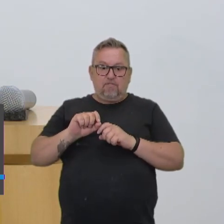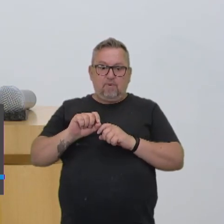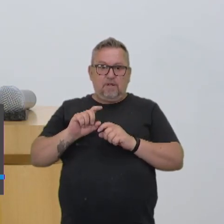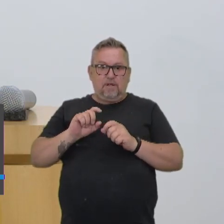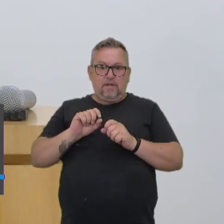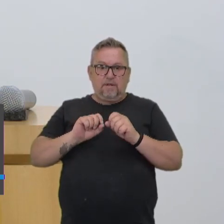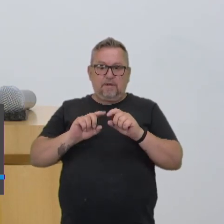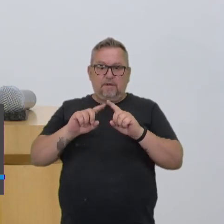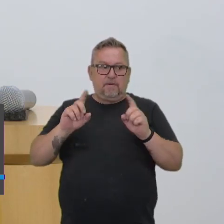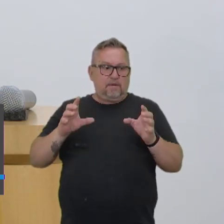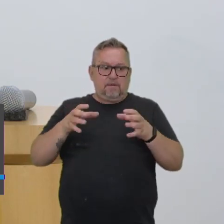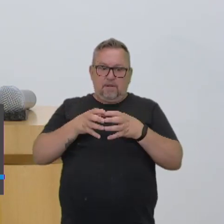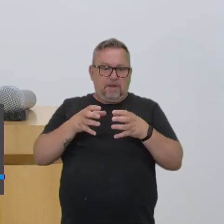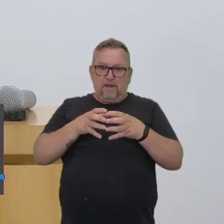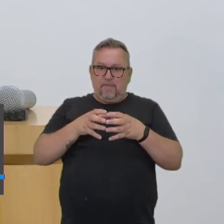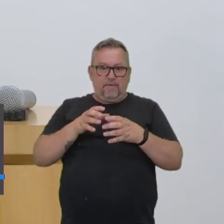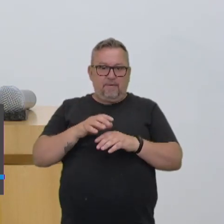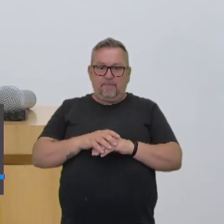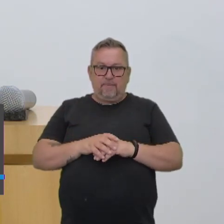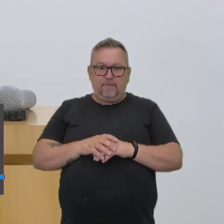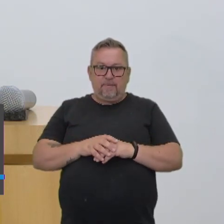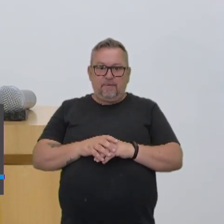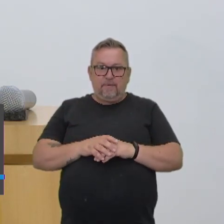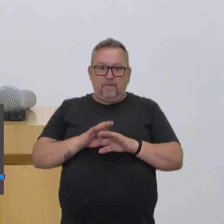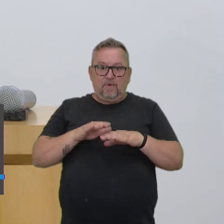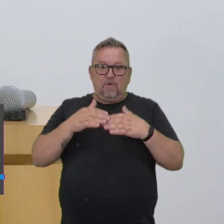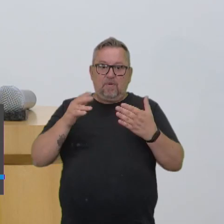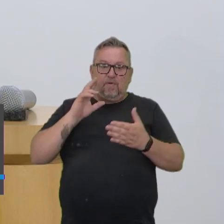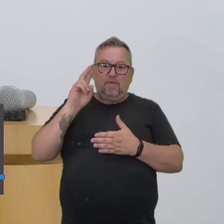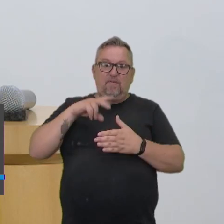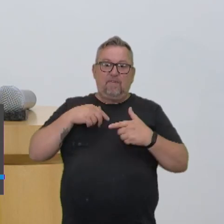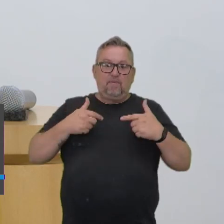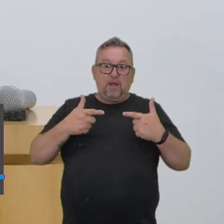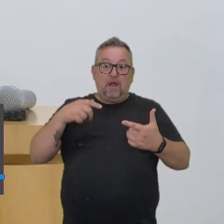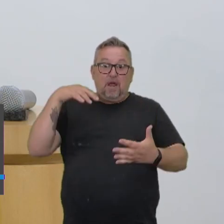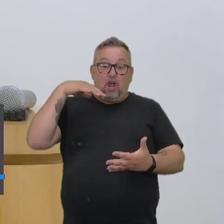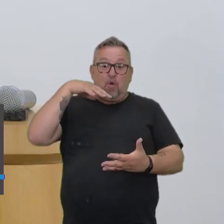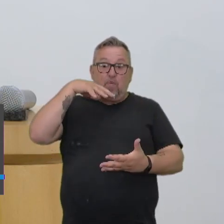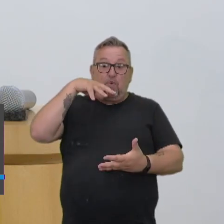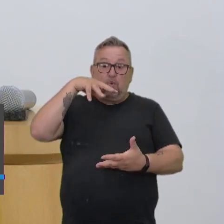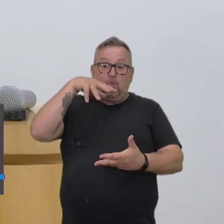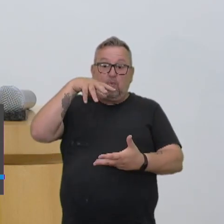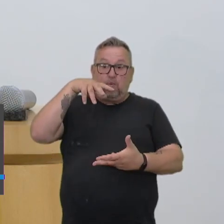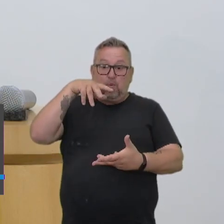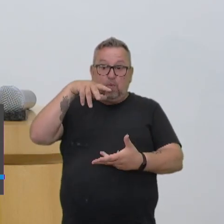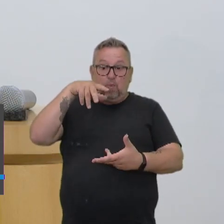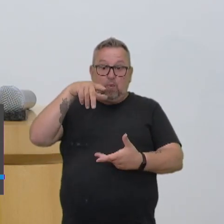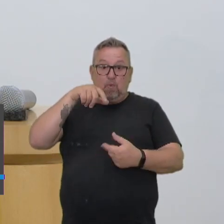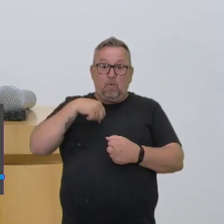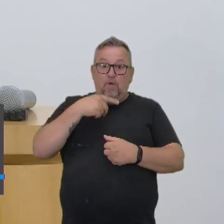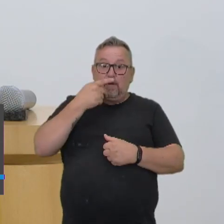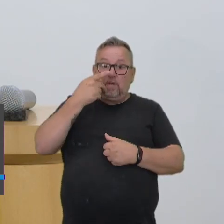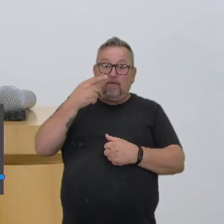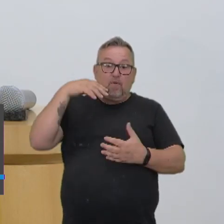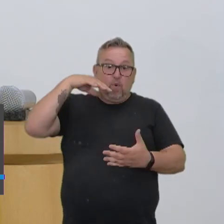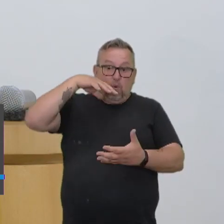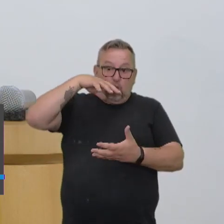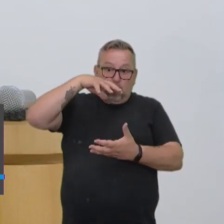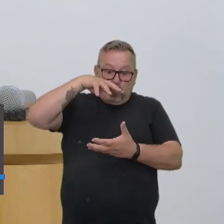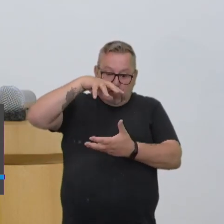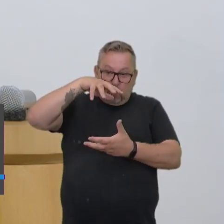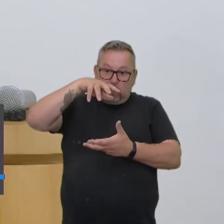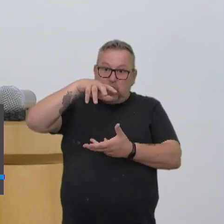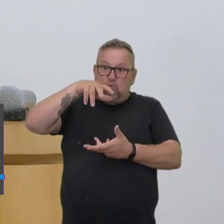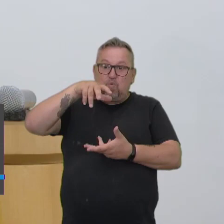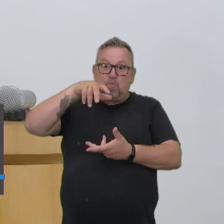específico, com grupos específicos. Quando você fala de uma guerra mundial, Você está falando de um planeta inteiro contra um